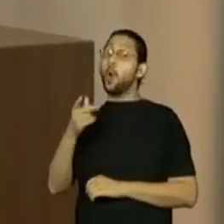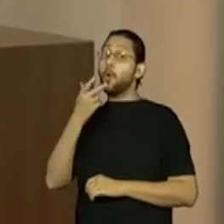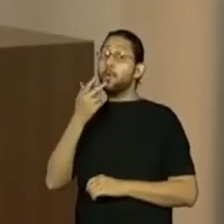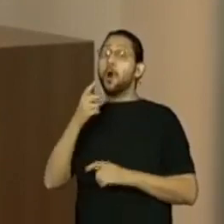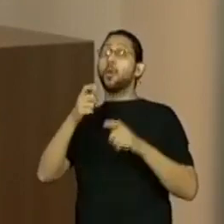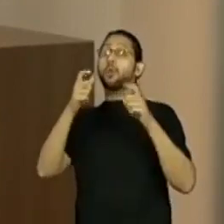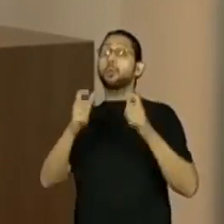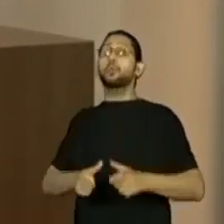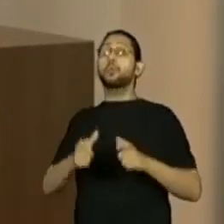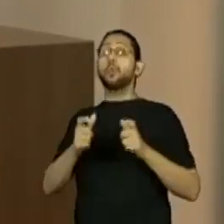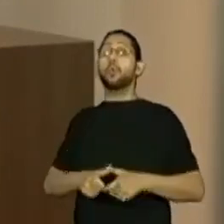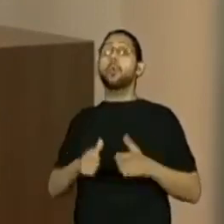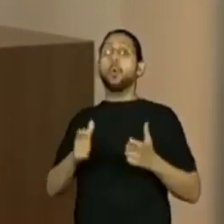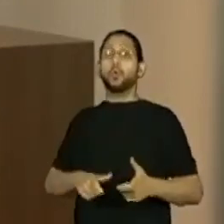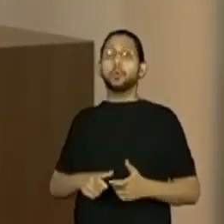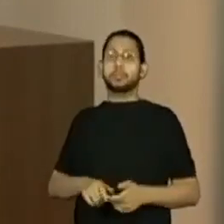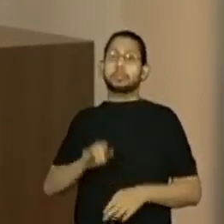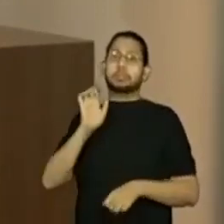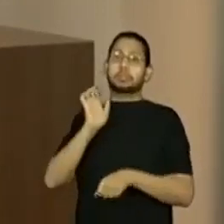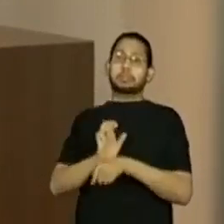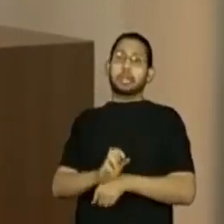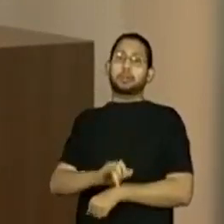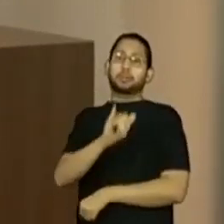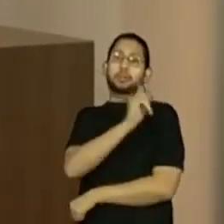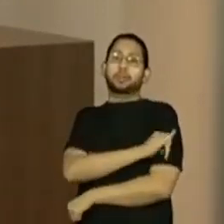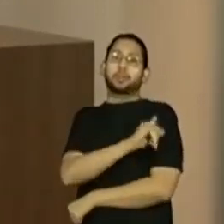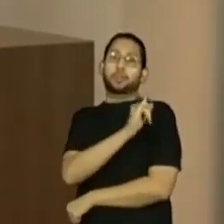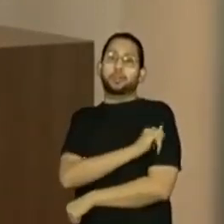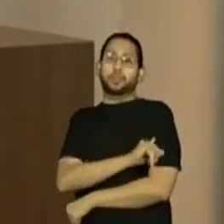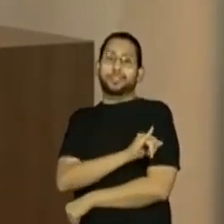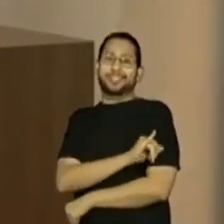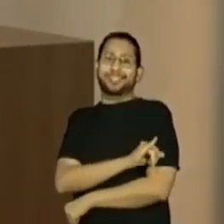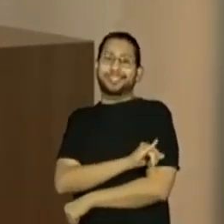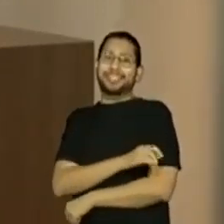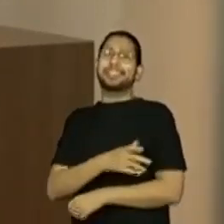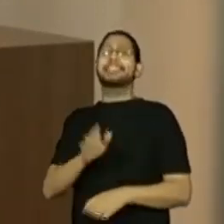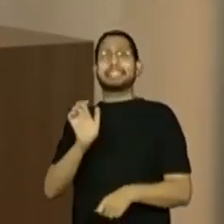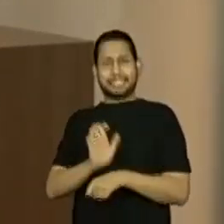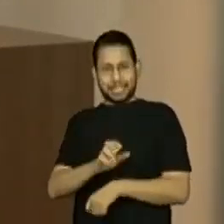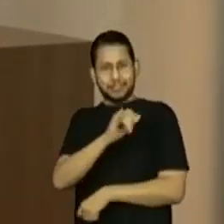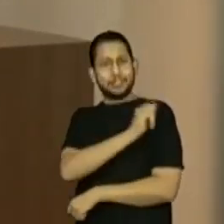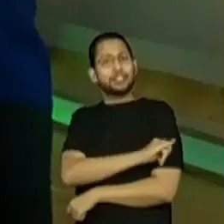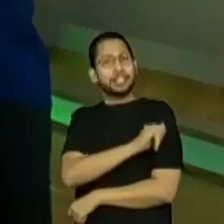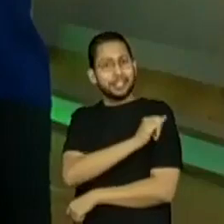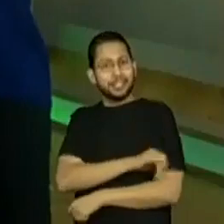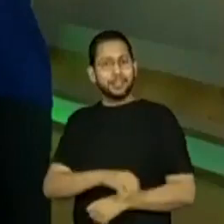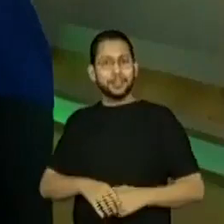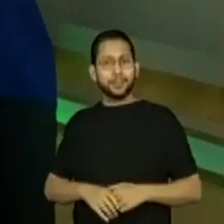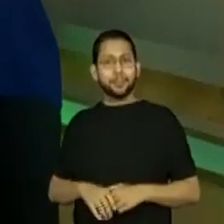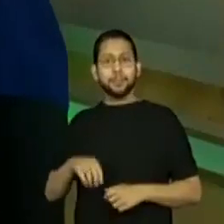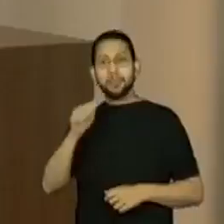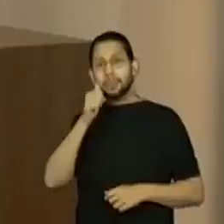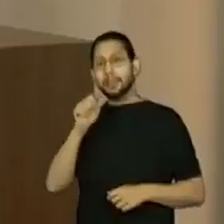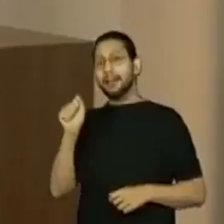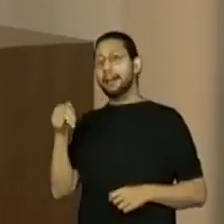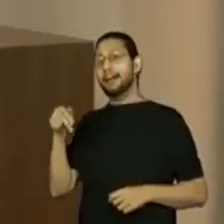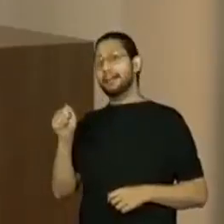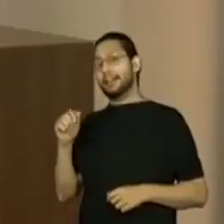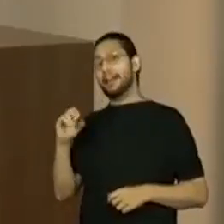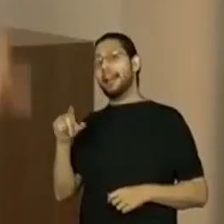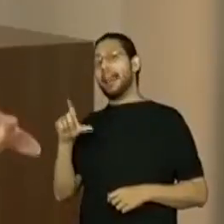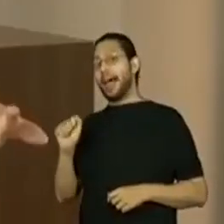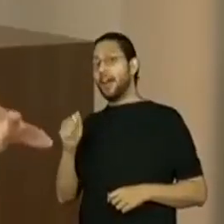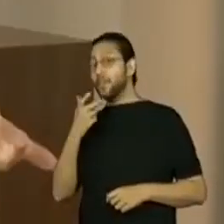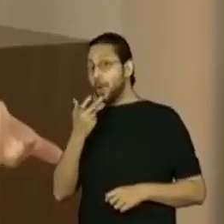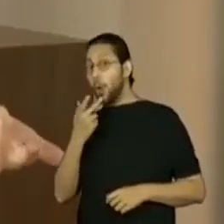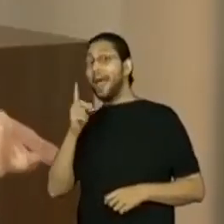fica. Ele falou que fica no estado do Rio de Janeiro. Muito bom. No estado do Rio de Janeiro, No muito estado bem. do Rio de Janeiro. A Ana Clara lembrou que não só no estado,